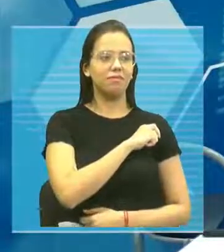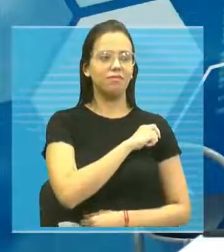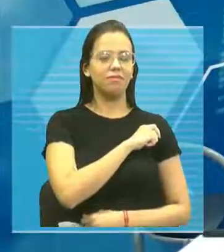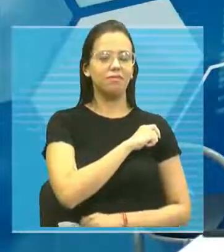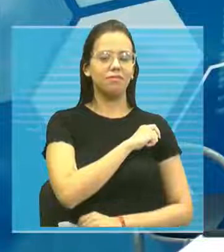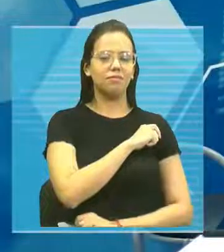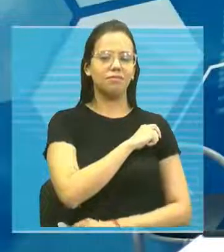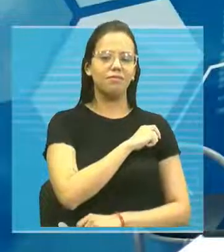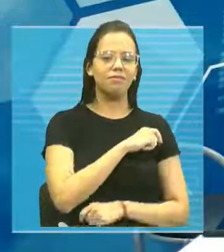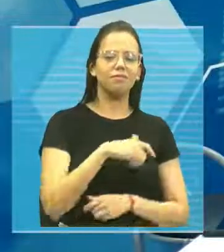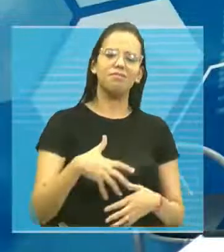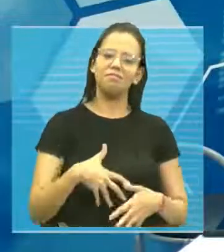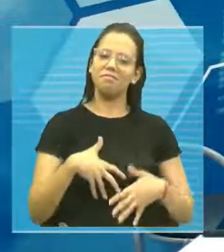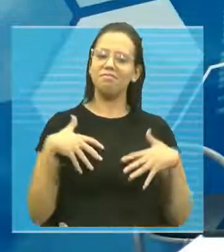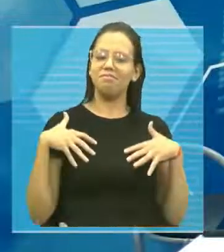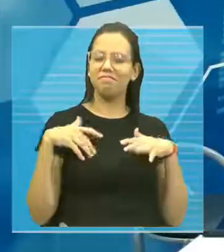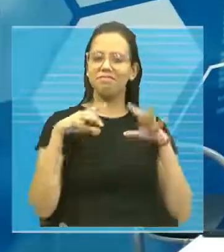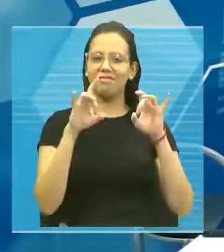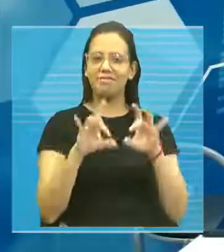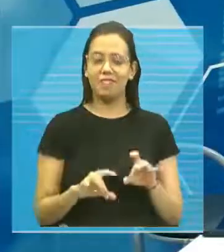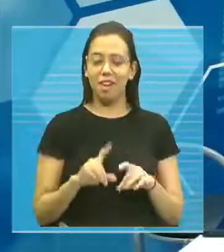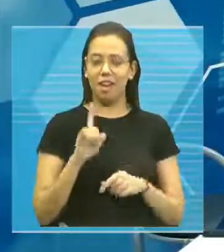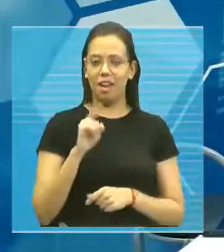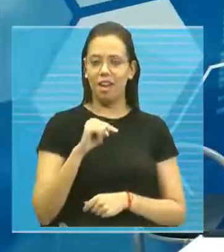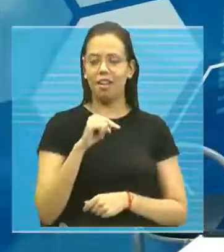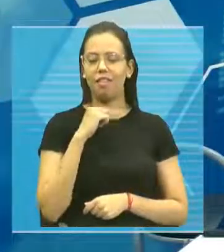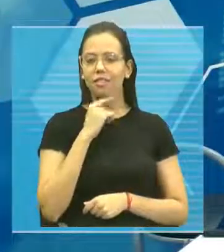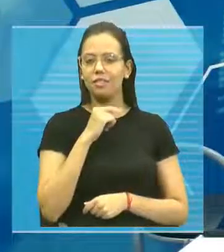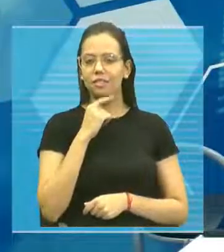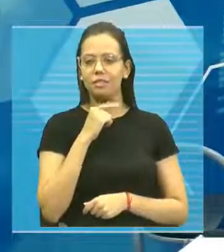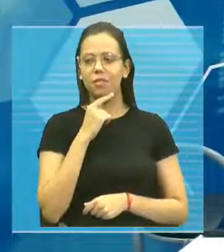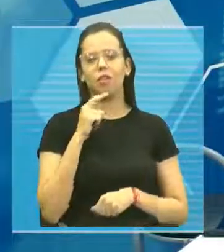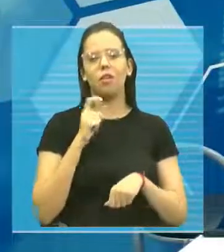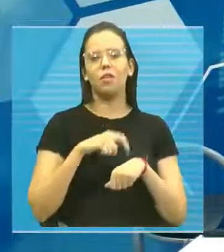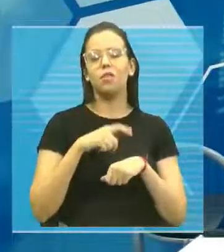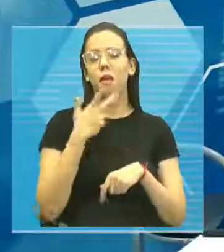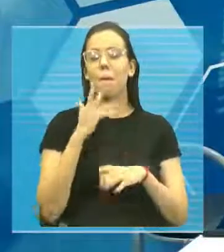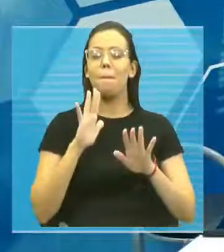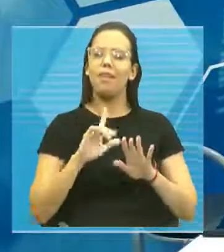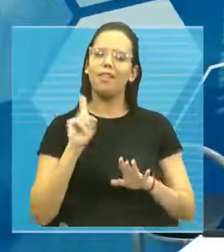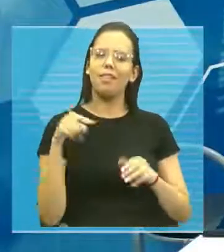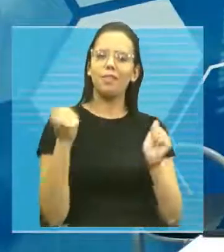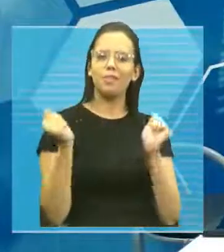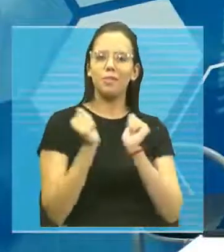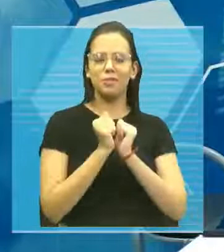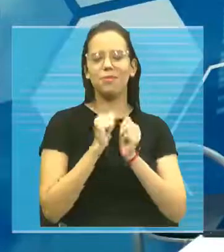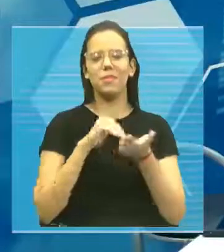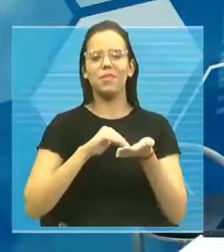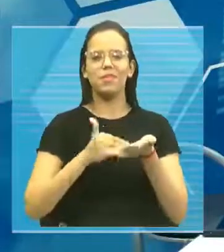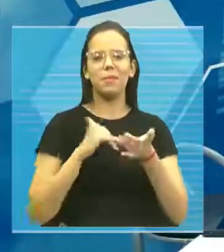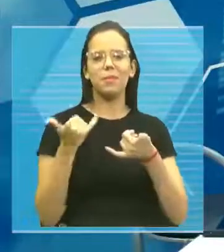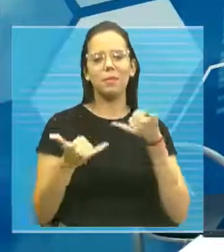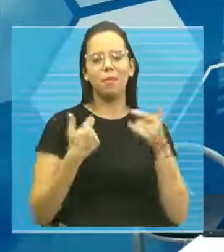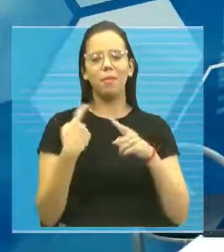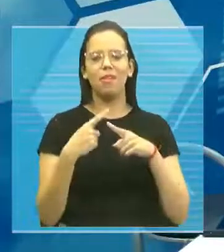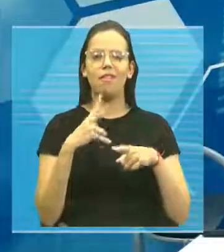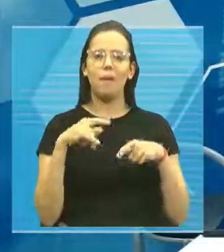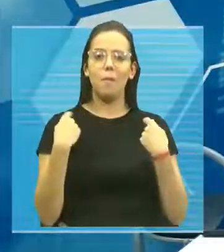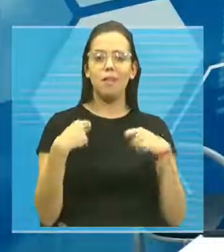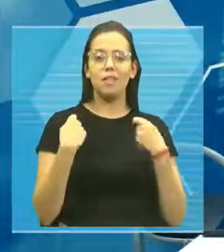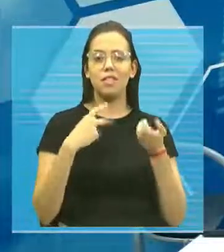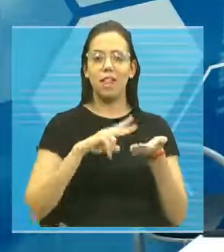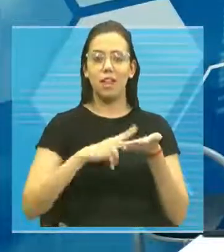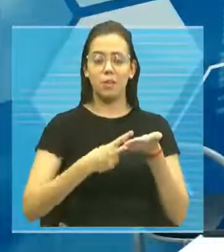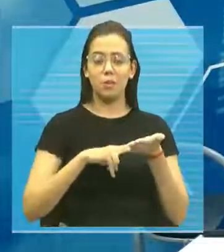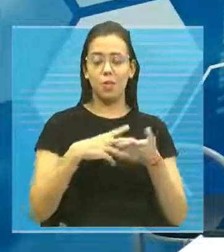ilustre afe Maria é um trava-língua É se bem que nós vamos lá aqui com as meninas brincar de trava língua elas vão ter que traduzir para mim